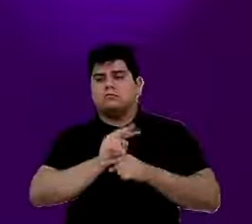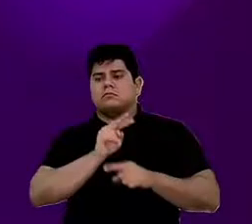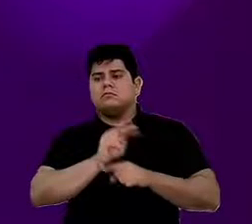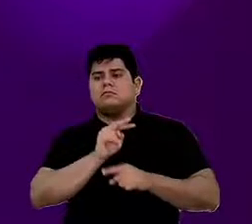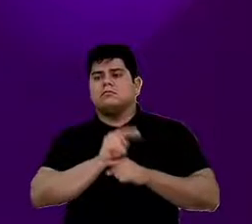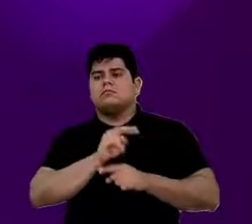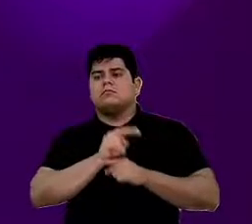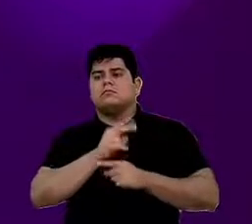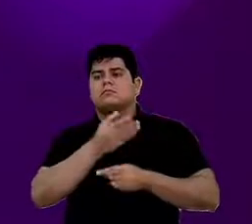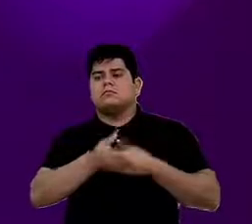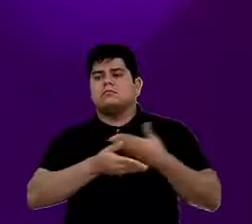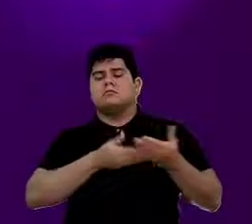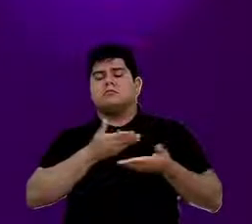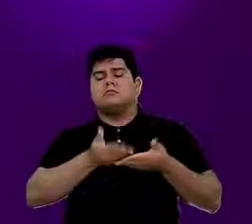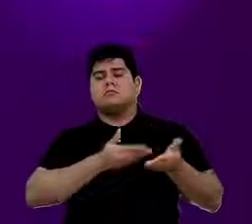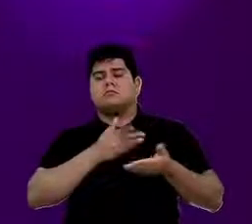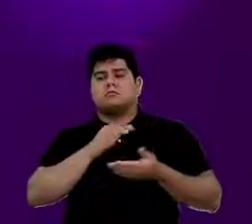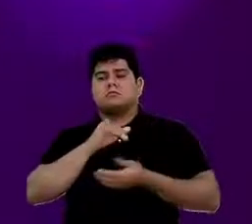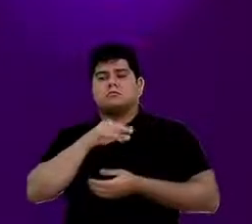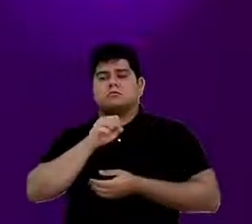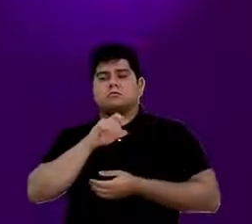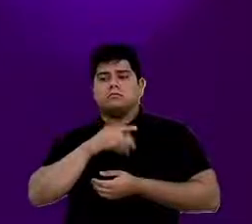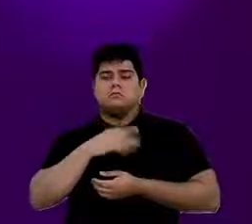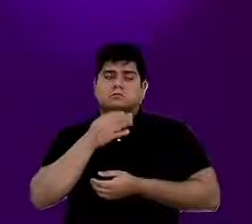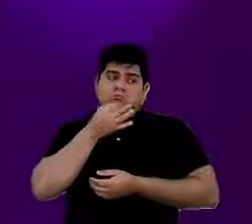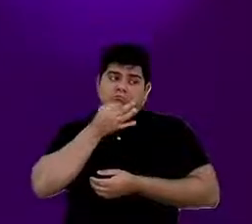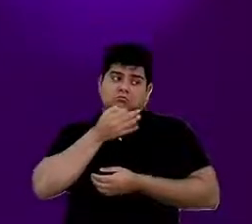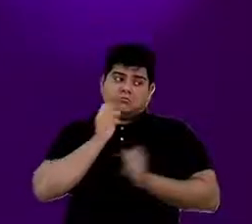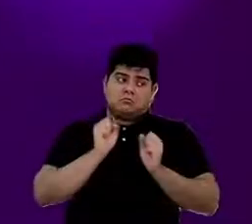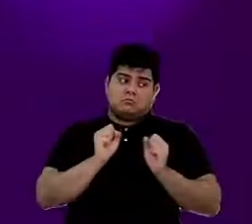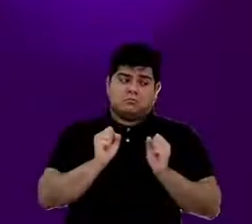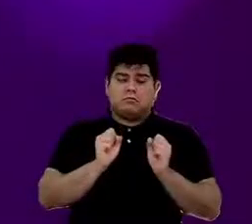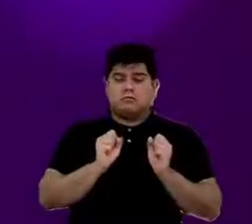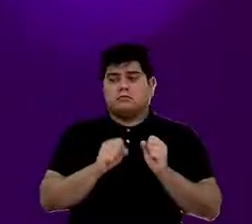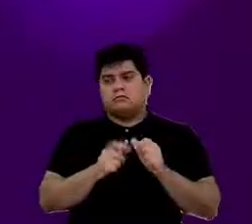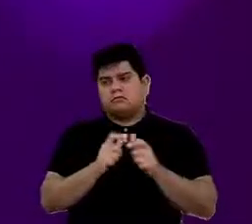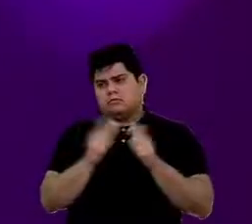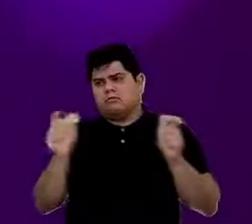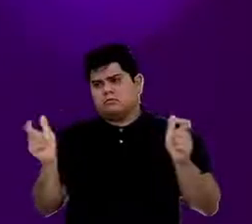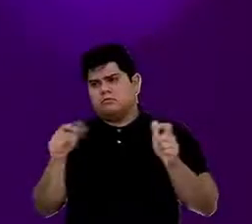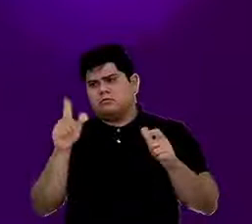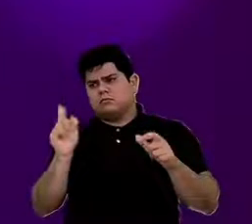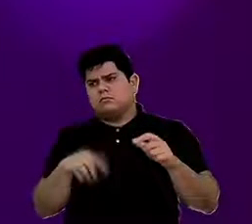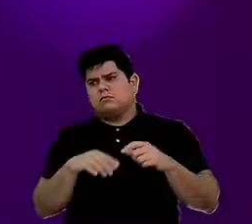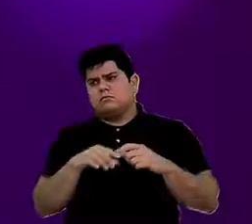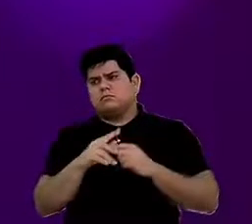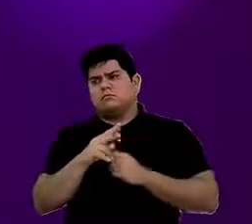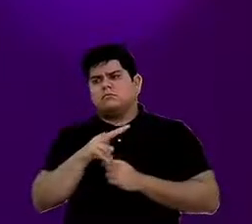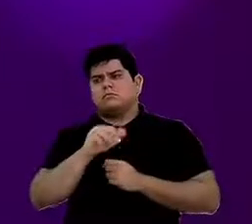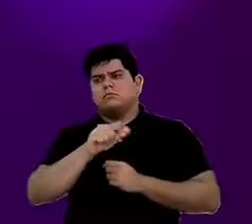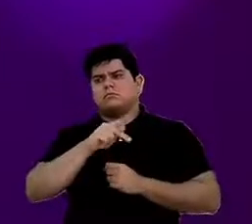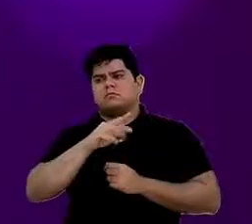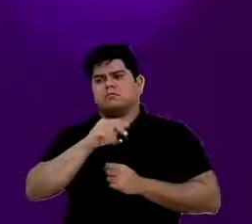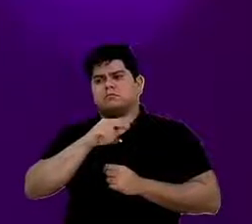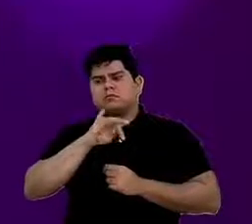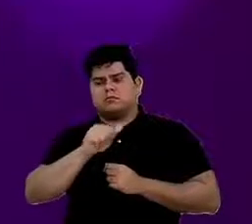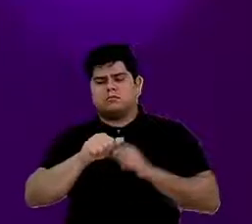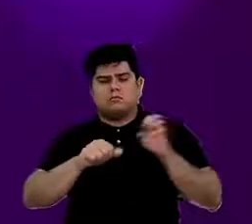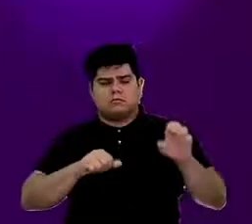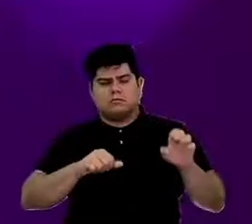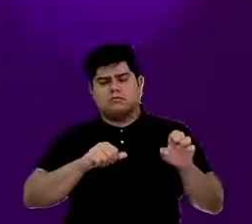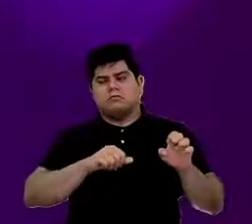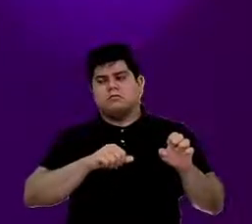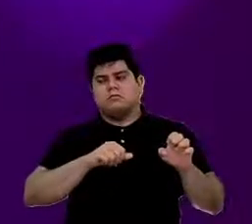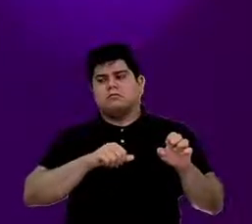da insuficiência tricúspide era recomendado, porque, em geral, se tratando a valvopatia esquerda, se resolvia